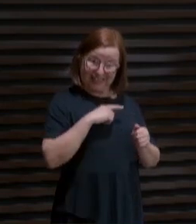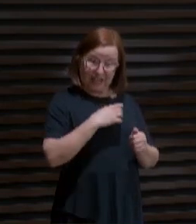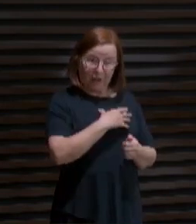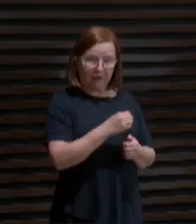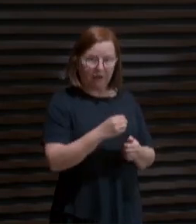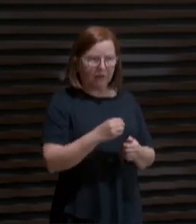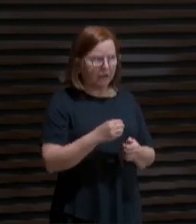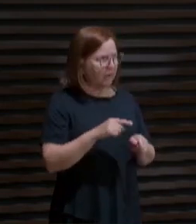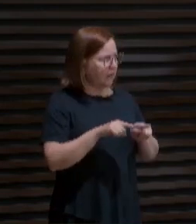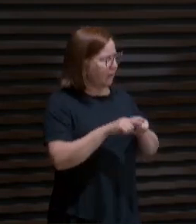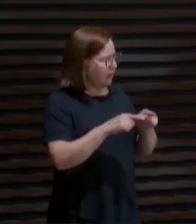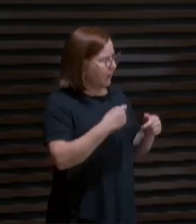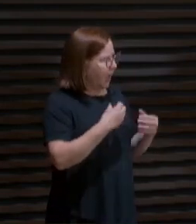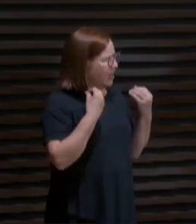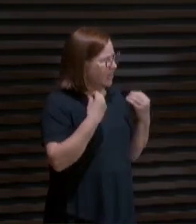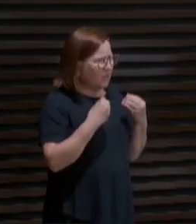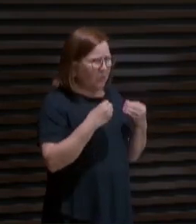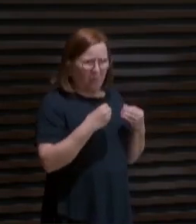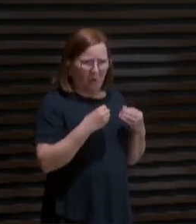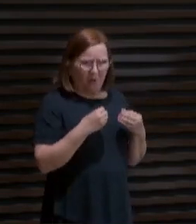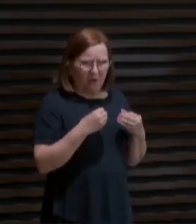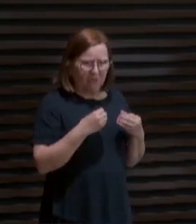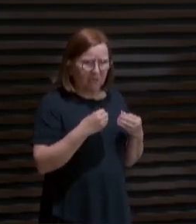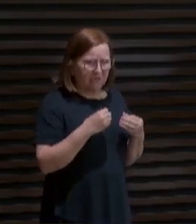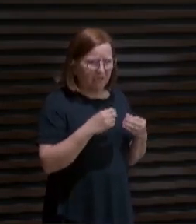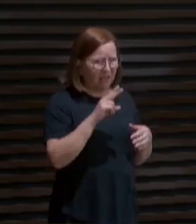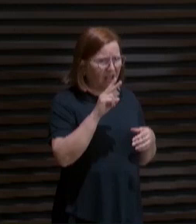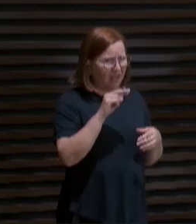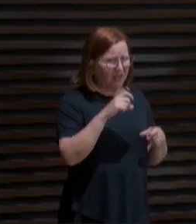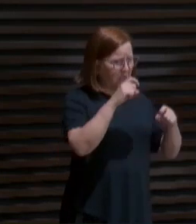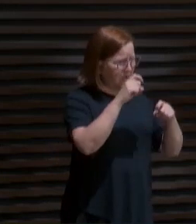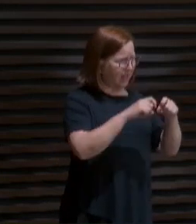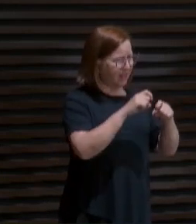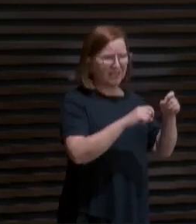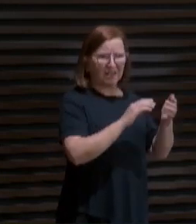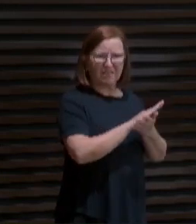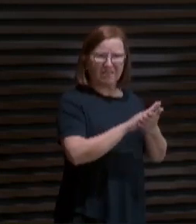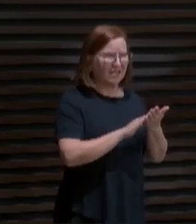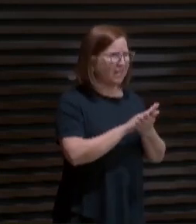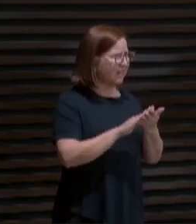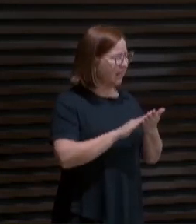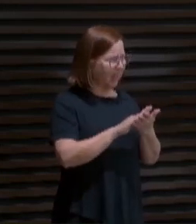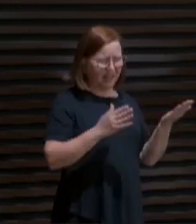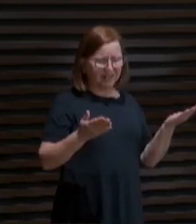como pode ser isso se eu não fui a nenhum motel? Eu estou simplesmente